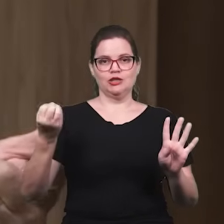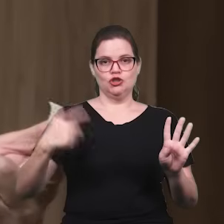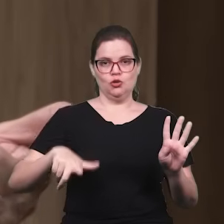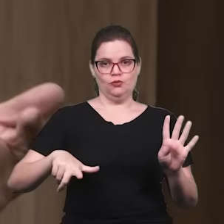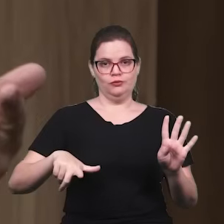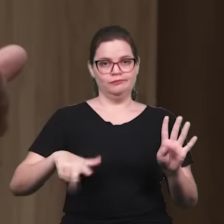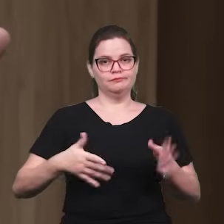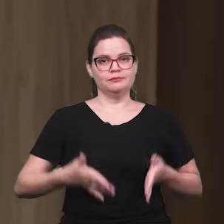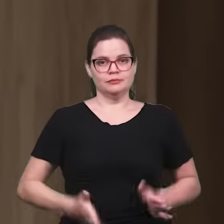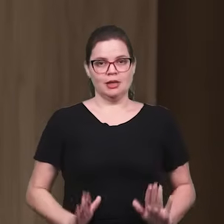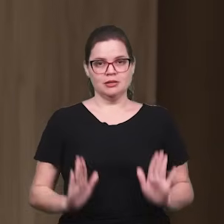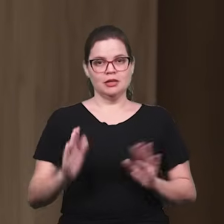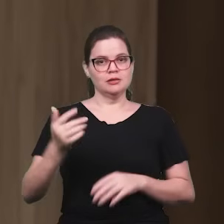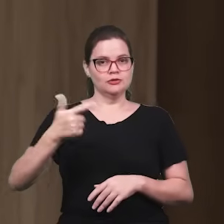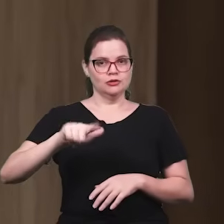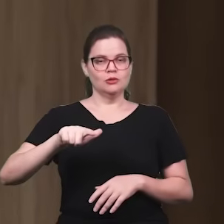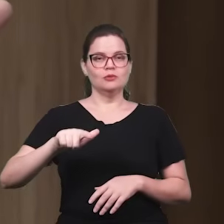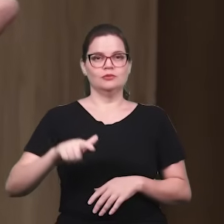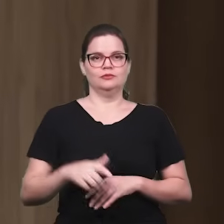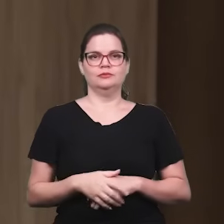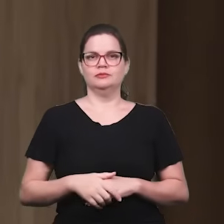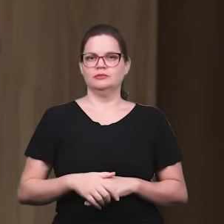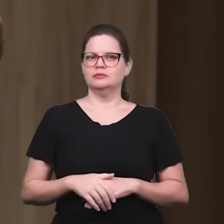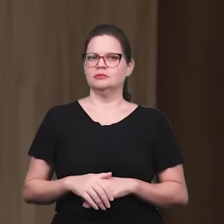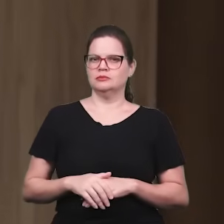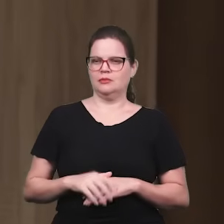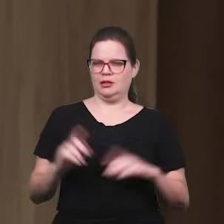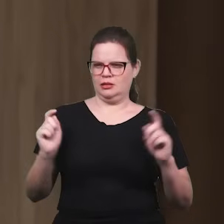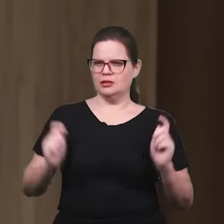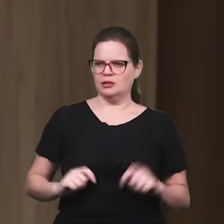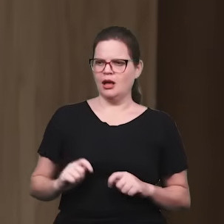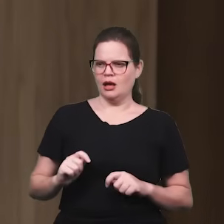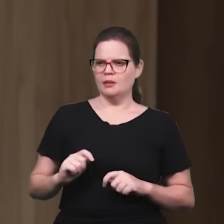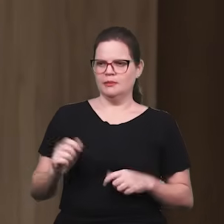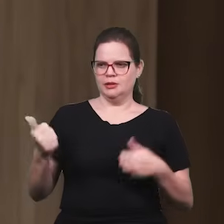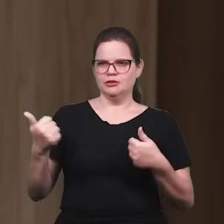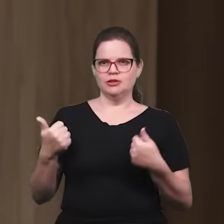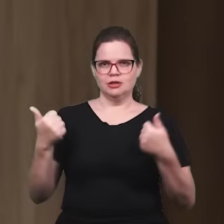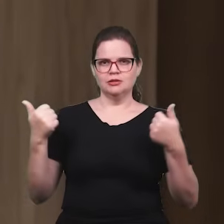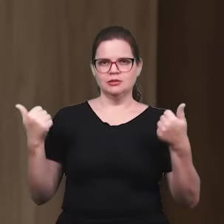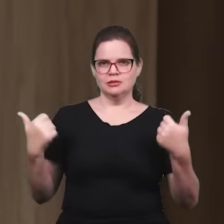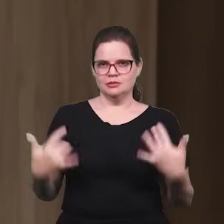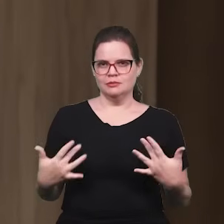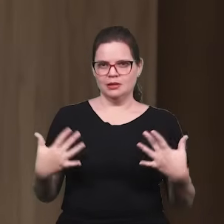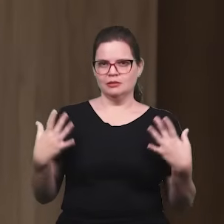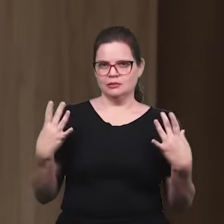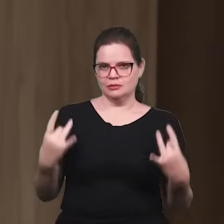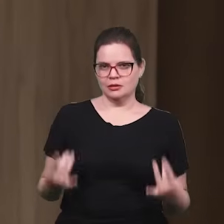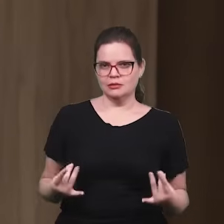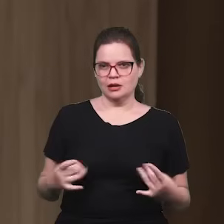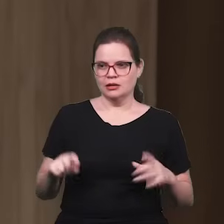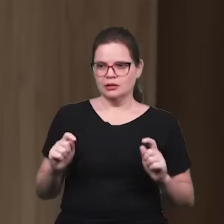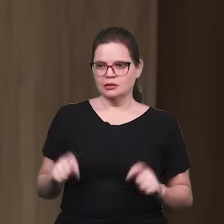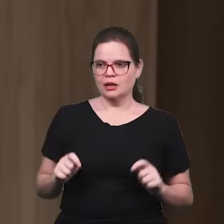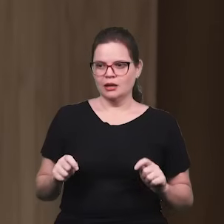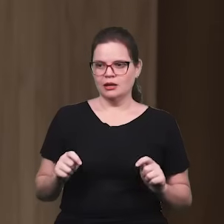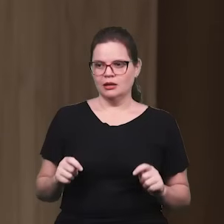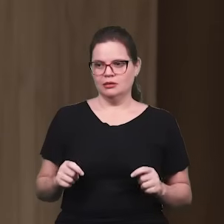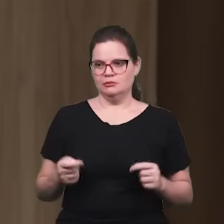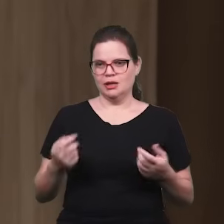nascimento, né? E eu não sei se nós vamos ter oportunidade de falar mais detalhes sobre o novo nascimento.